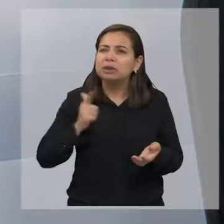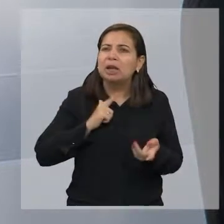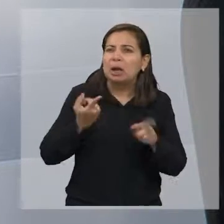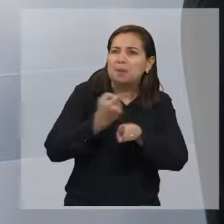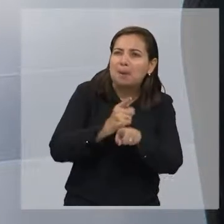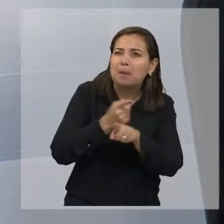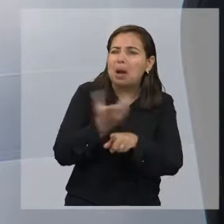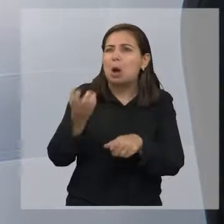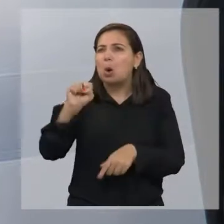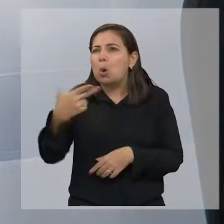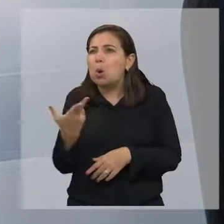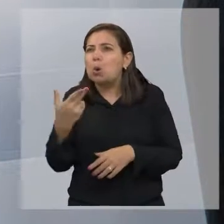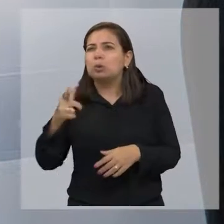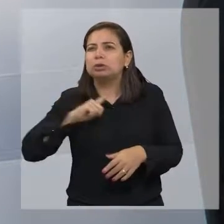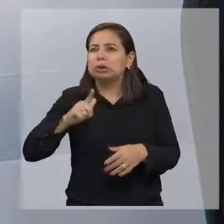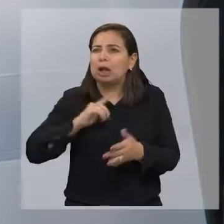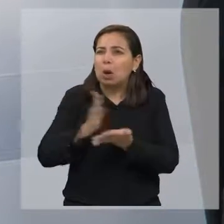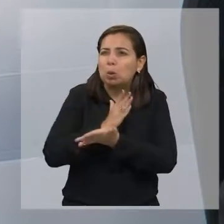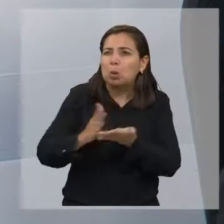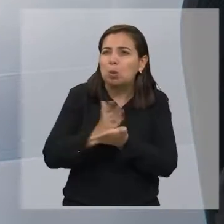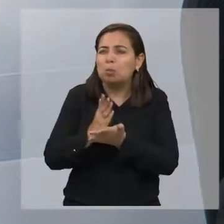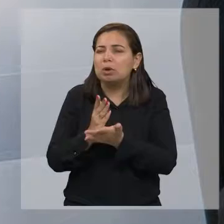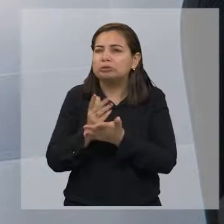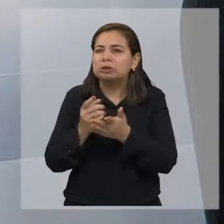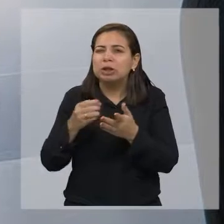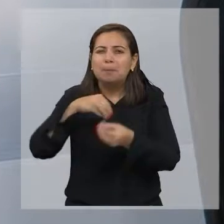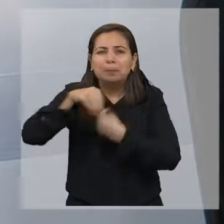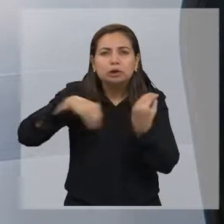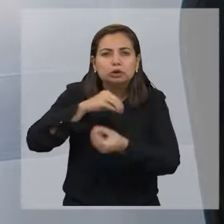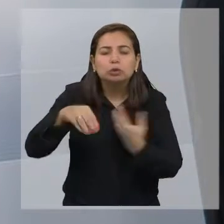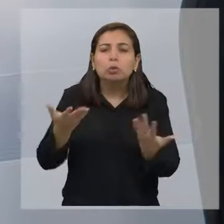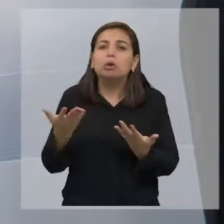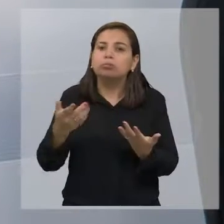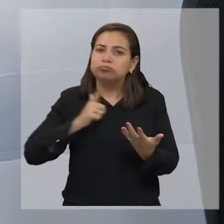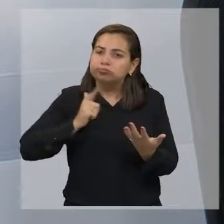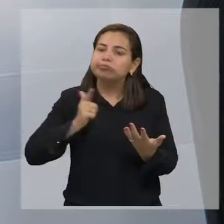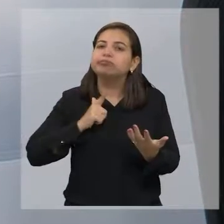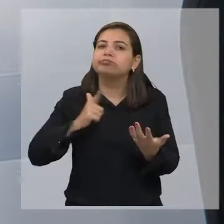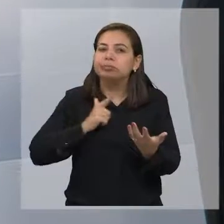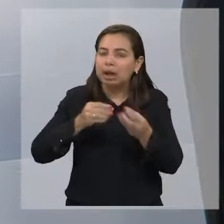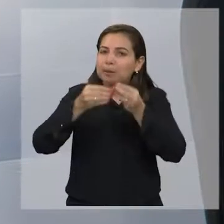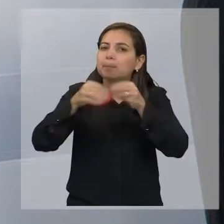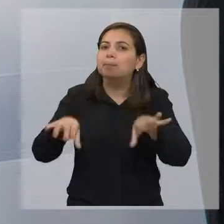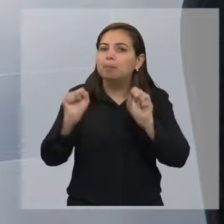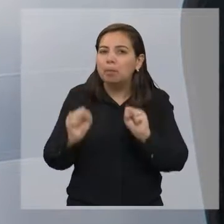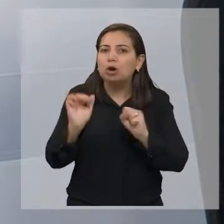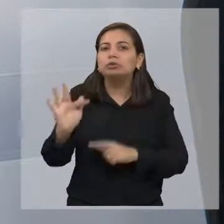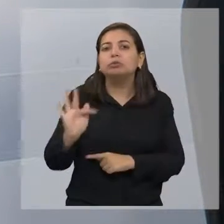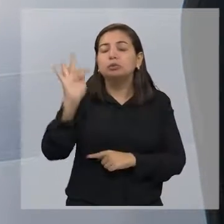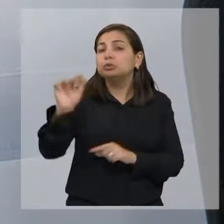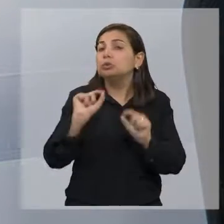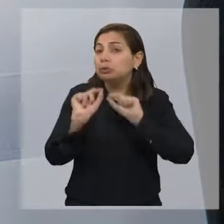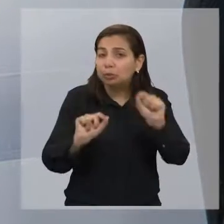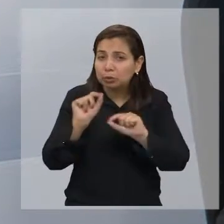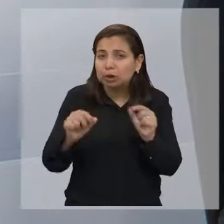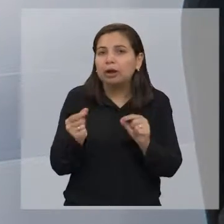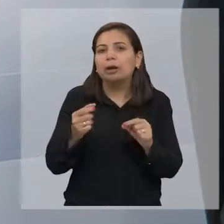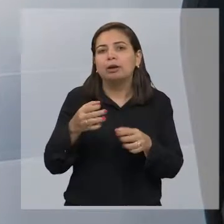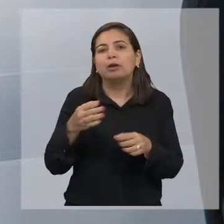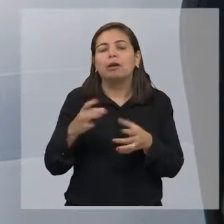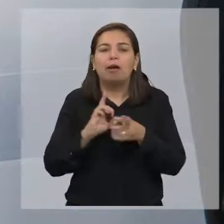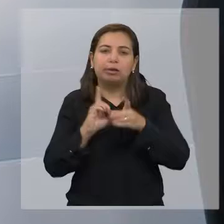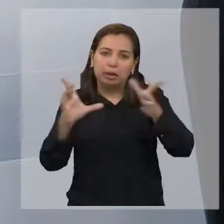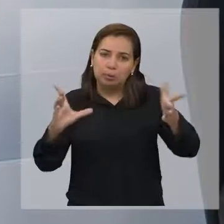de pós-verdades, isso representa uma ameaça à democracia. Existem hoje estudos